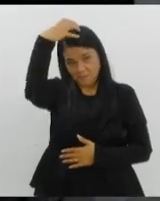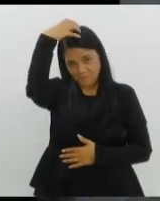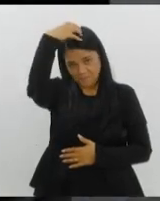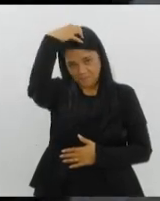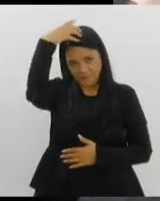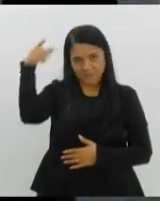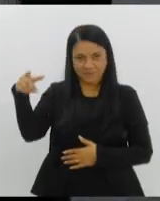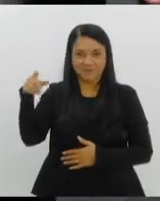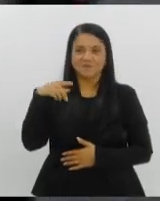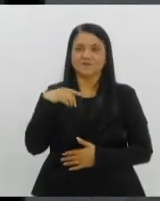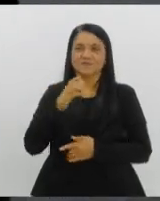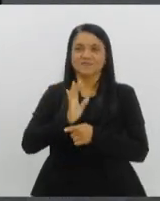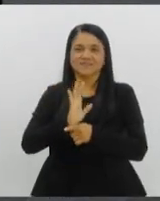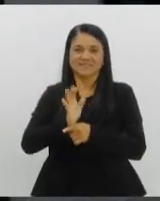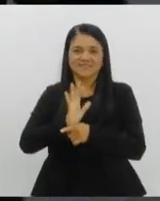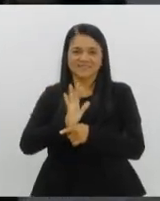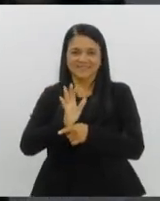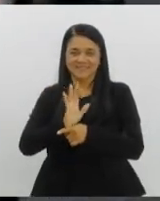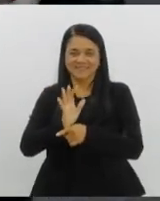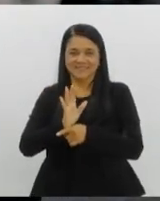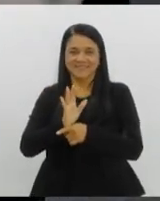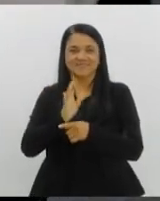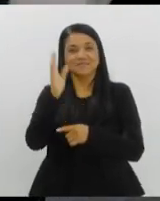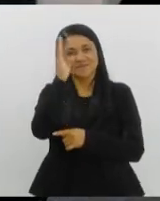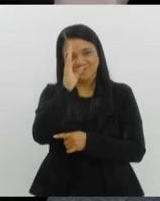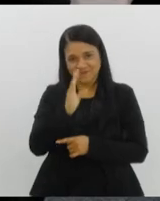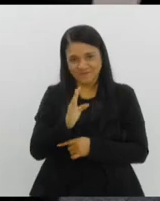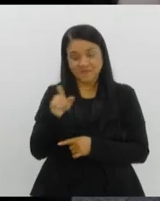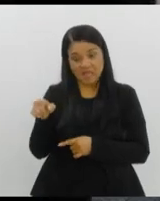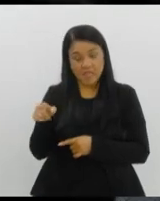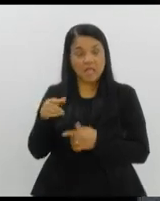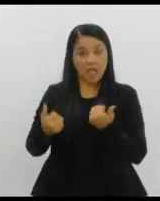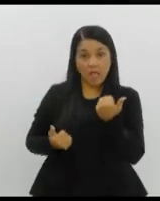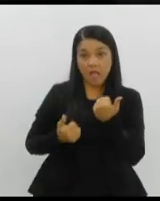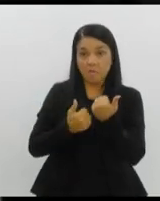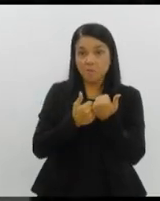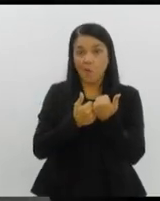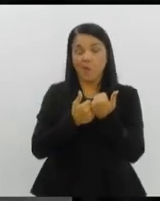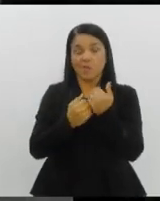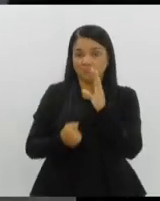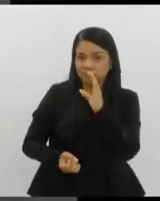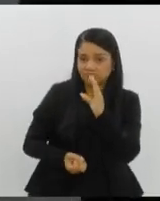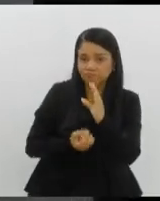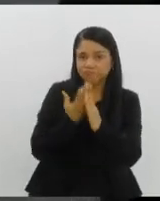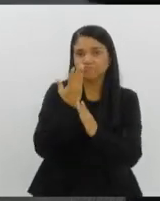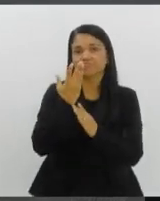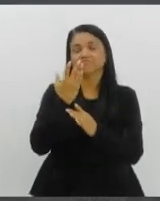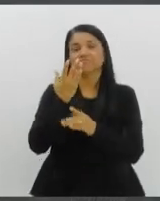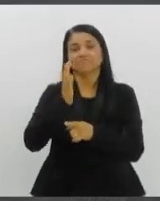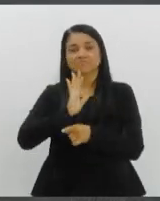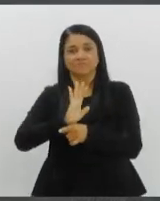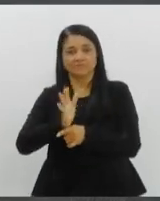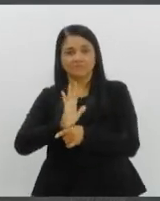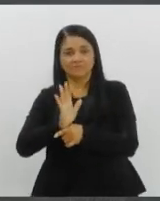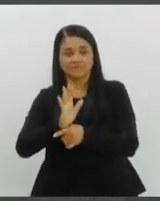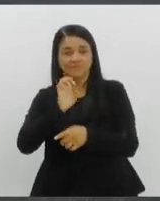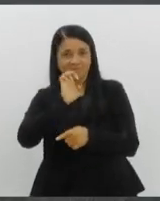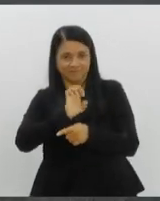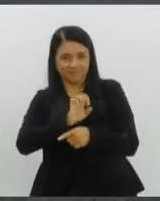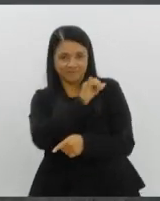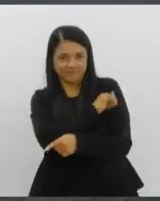que ele apoia, ele quer apoiar as produções do cinema fluminense,